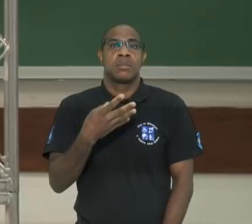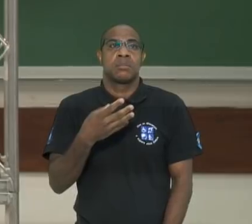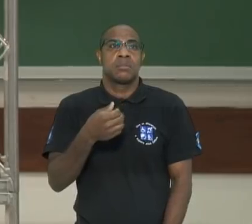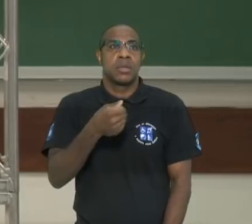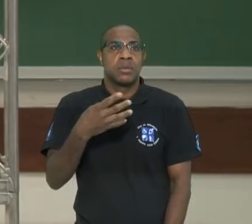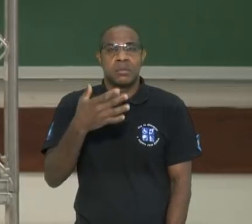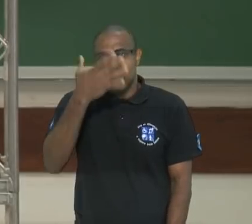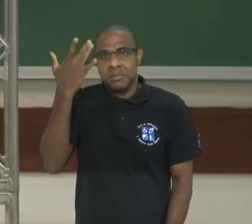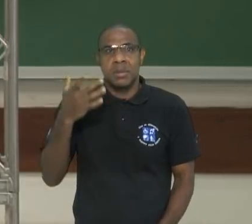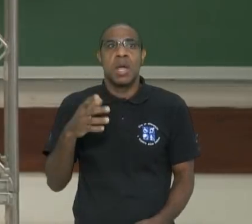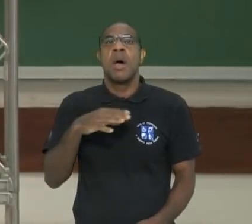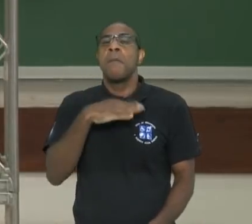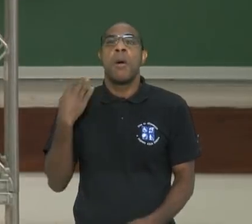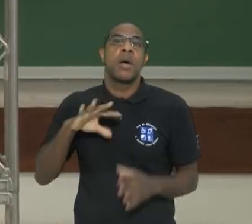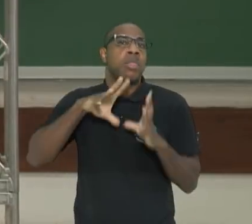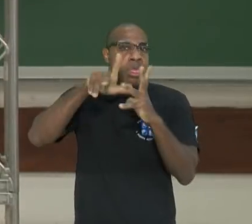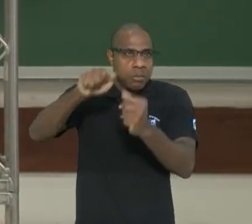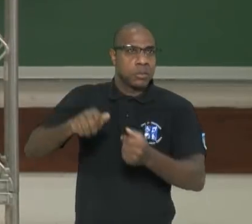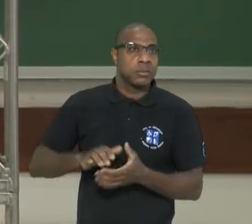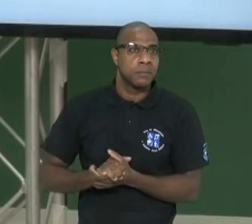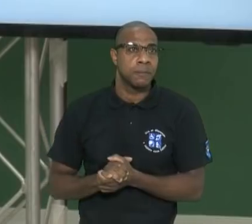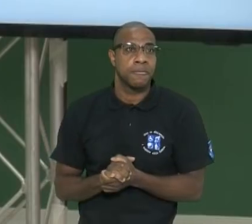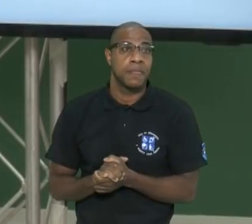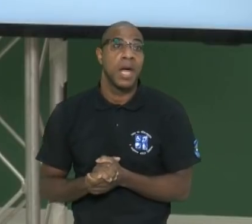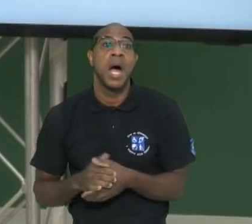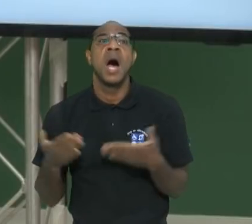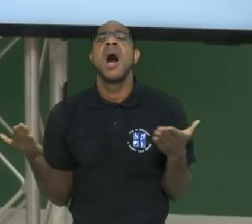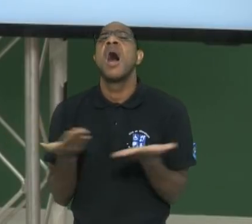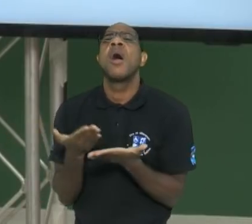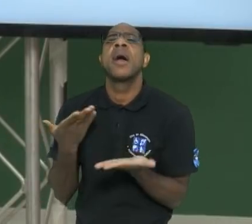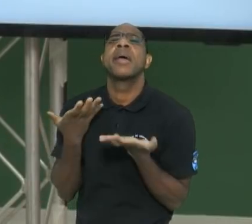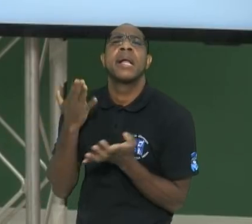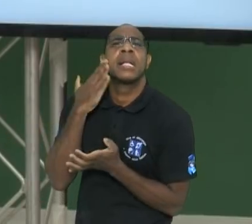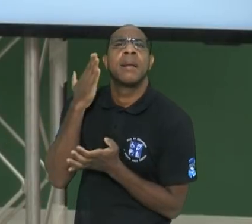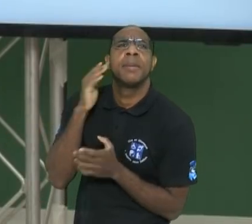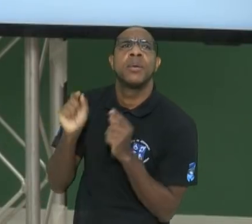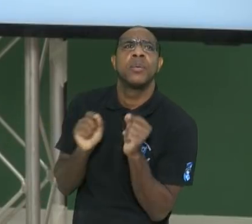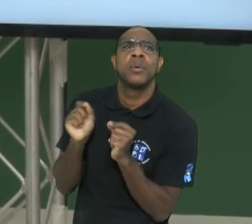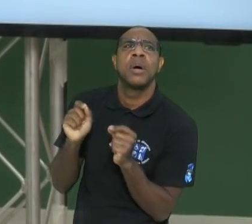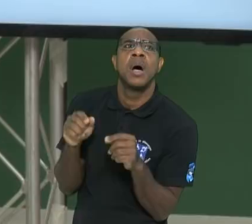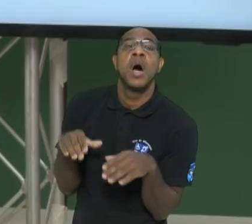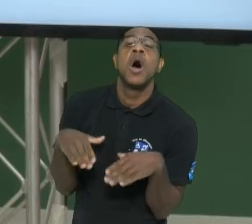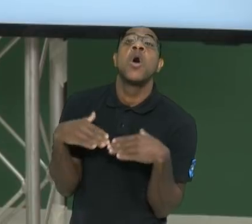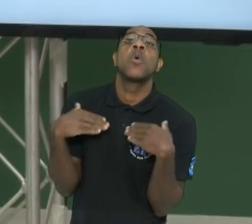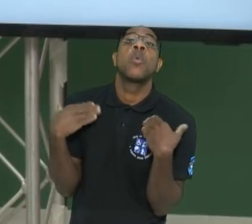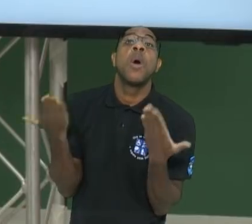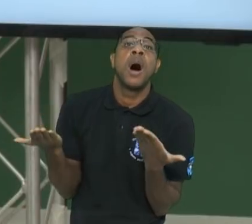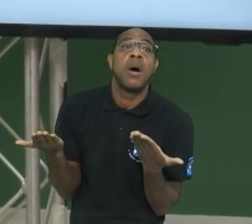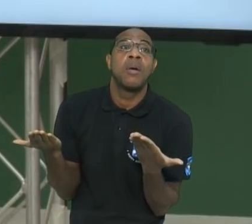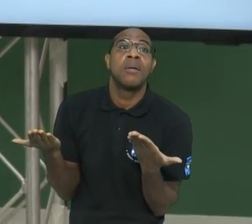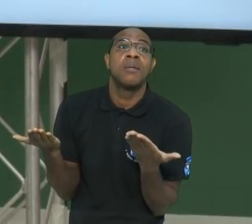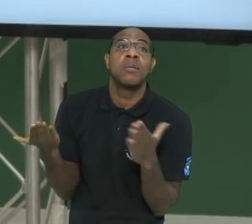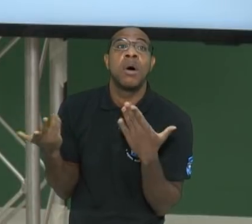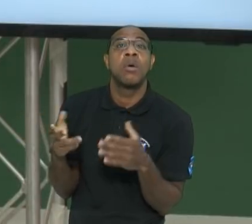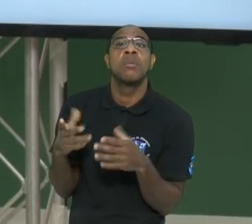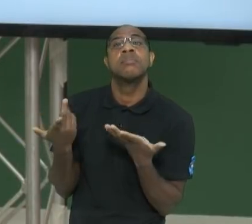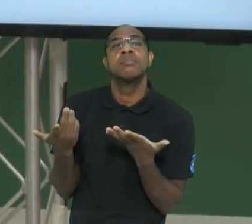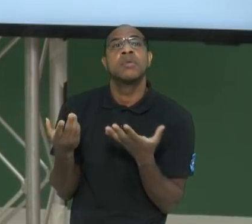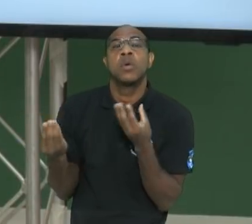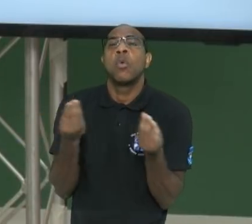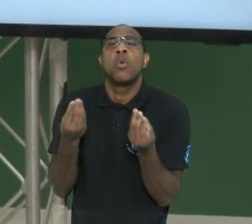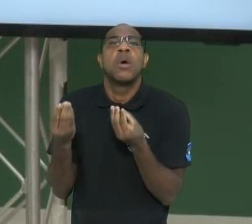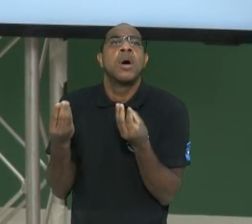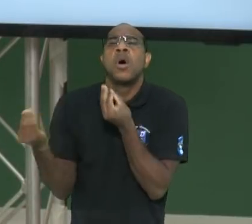em alerta. Agora eu quero saber, pessoal, quais as medidas que você aí na sua casa